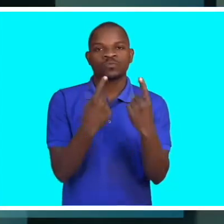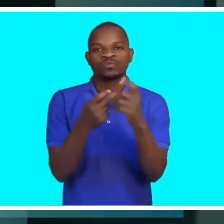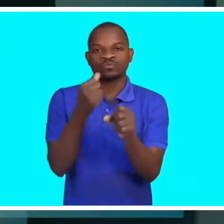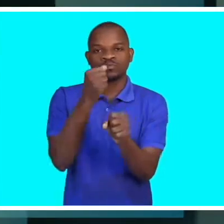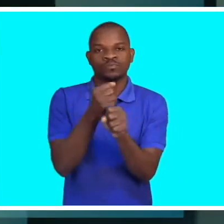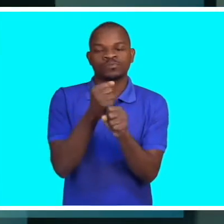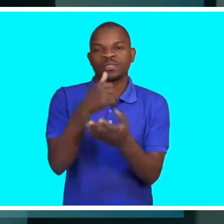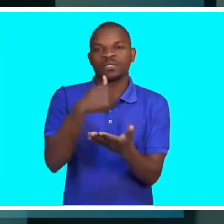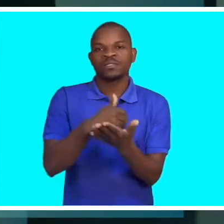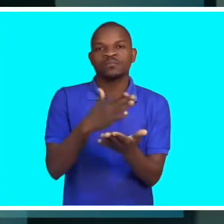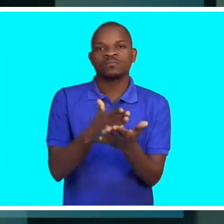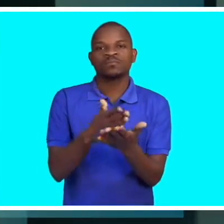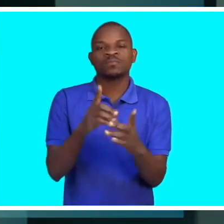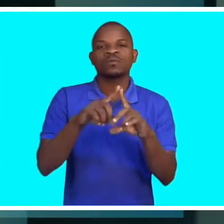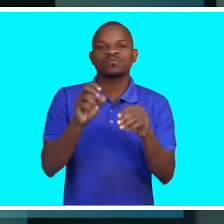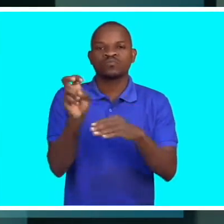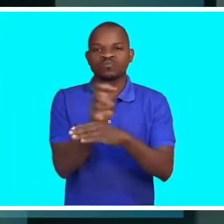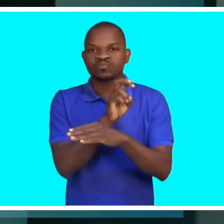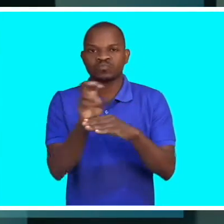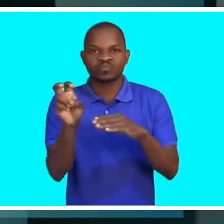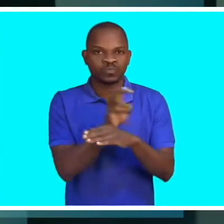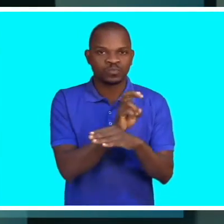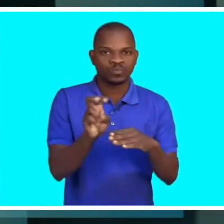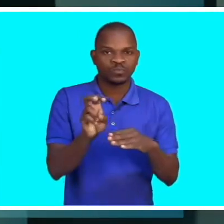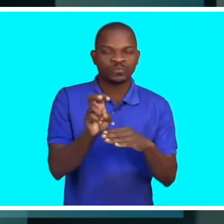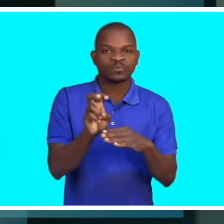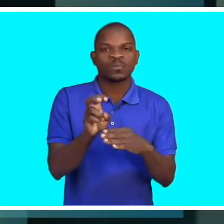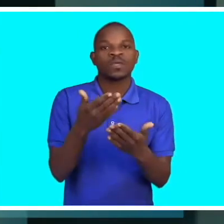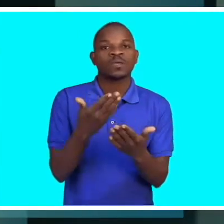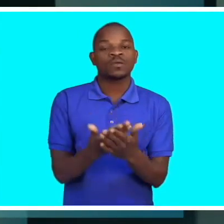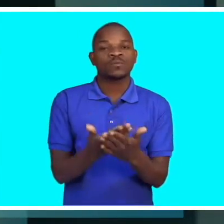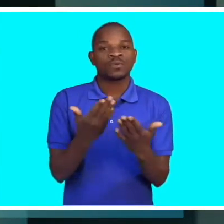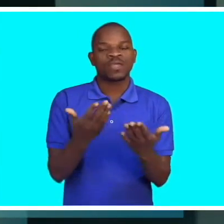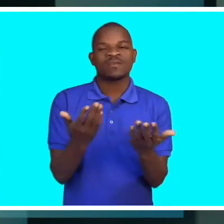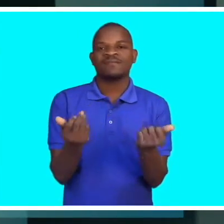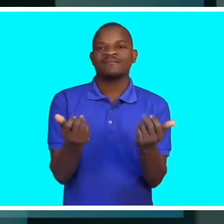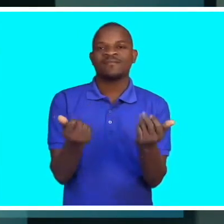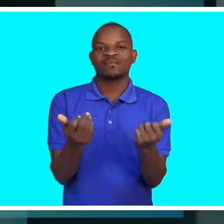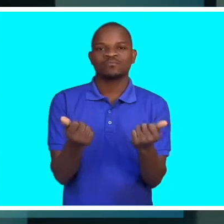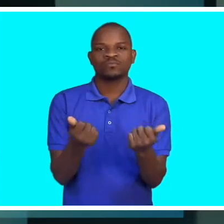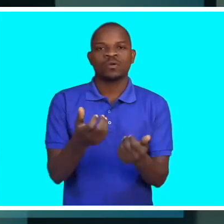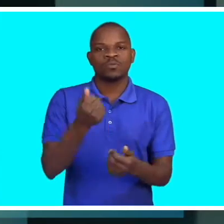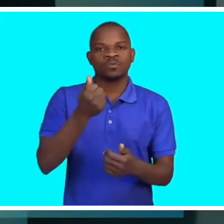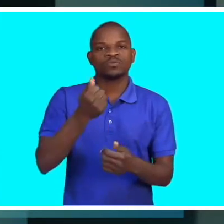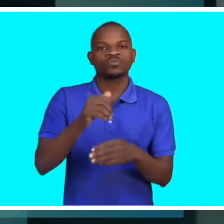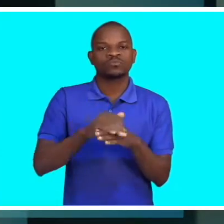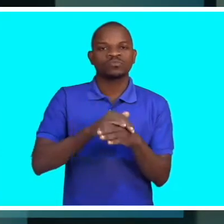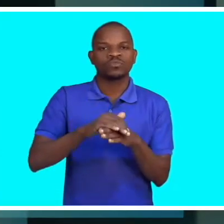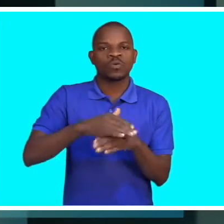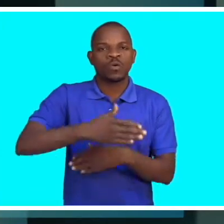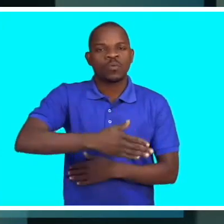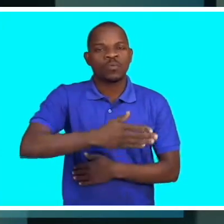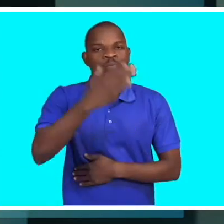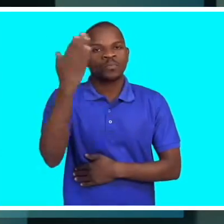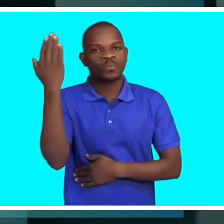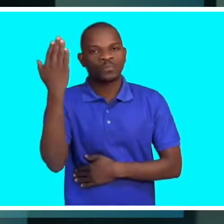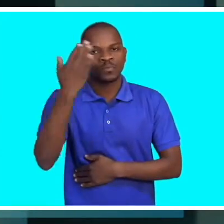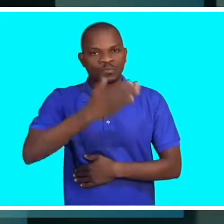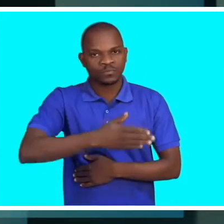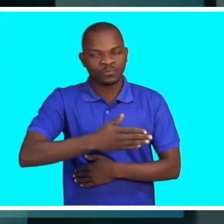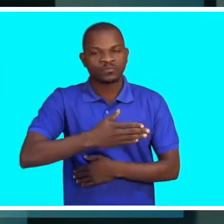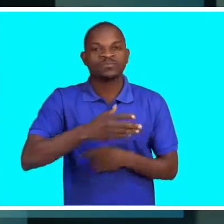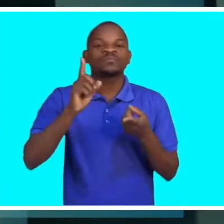Alguns estão destacados para o departamento da segurança. Eles facilmente movem as